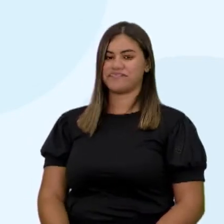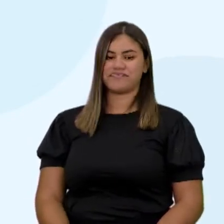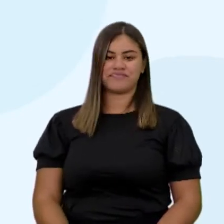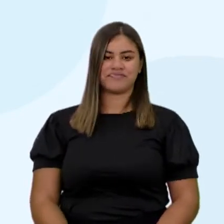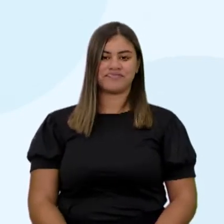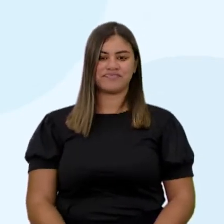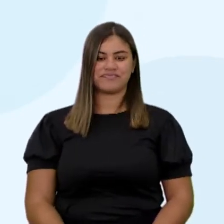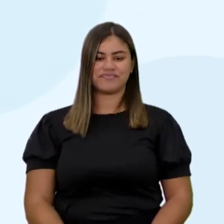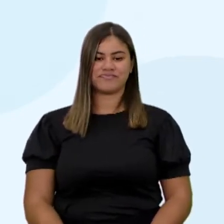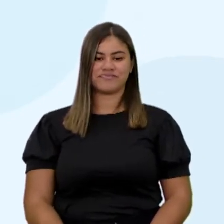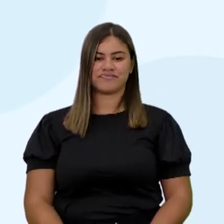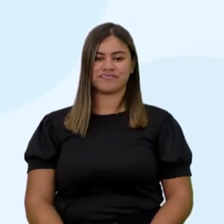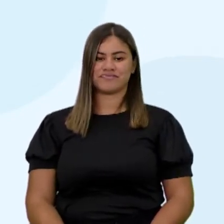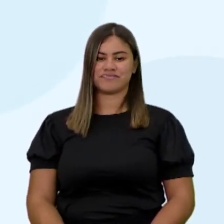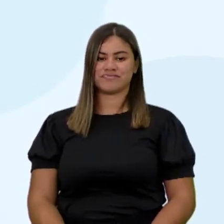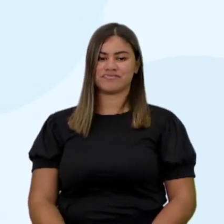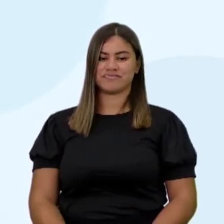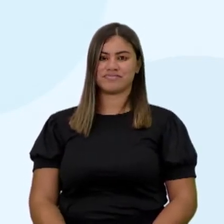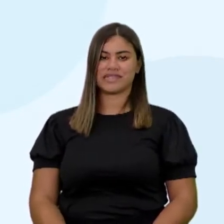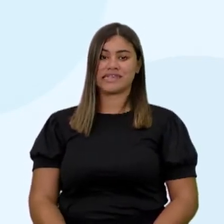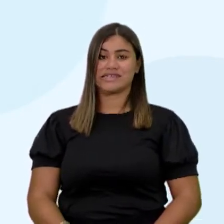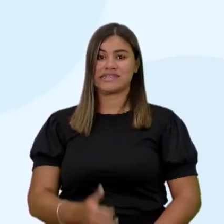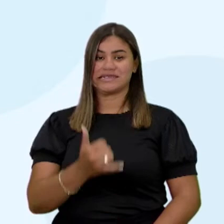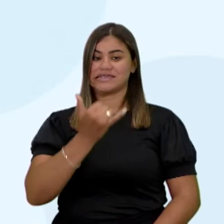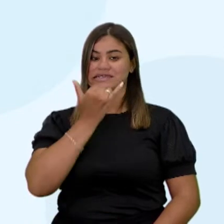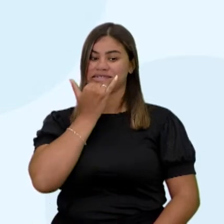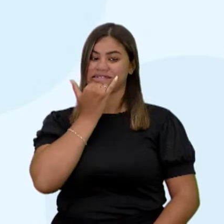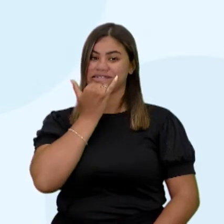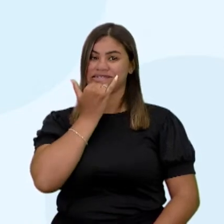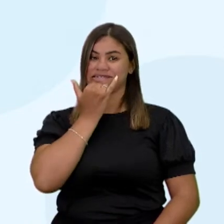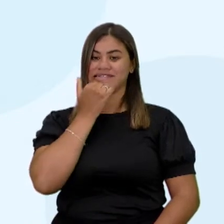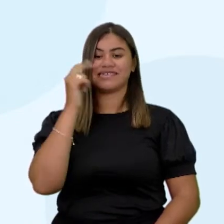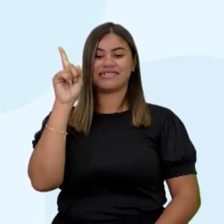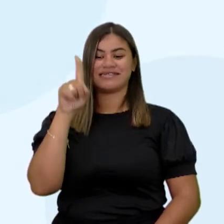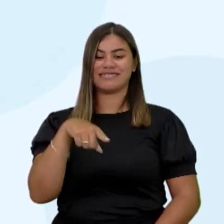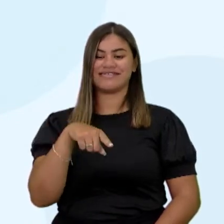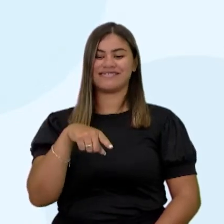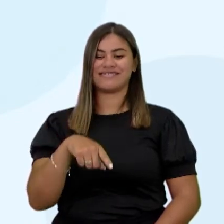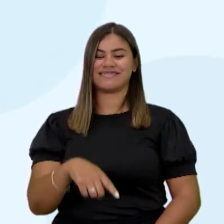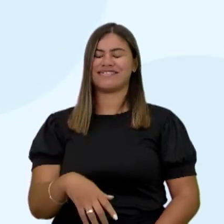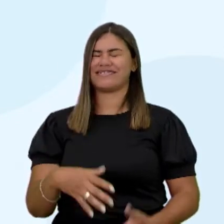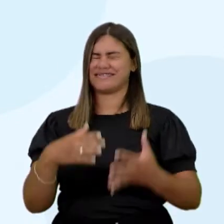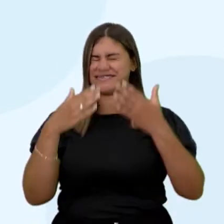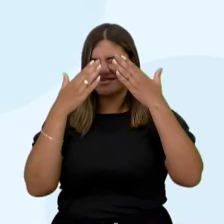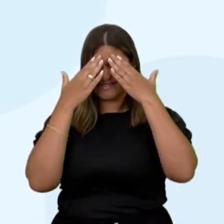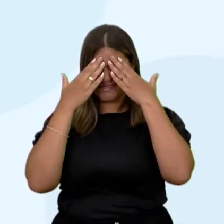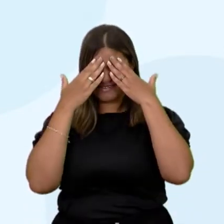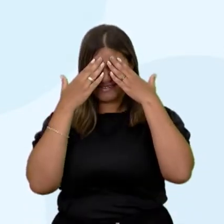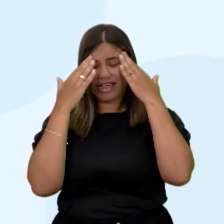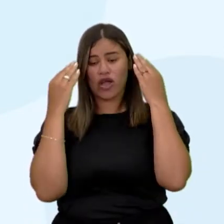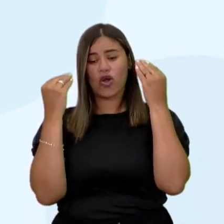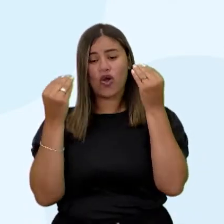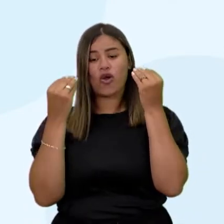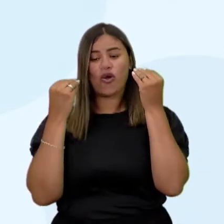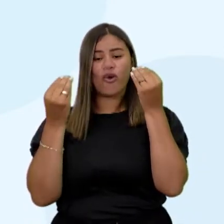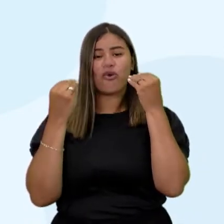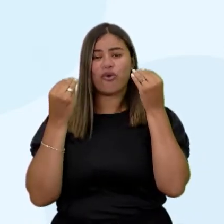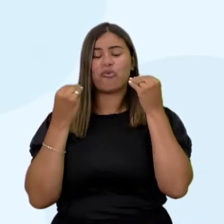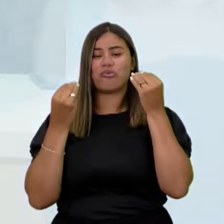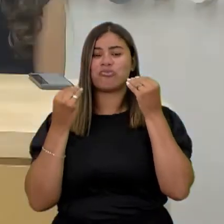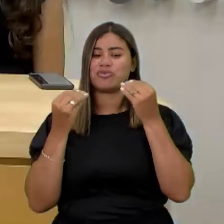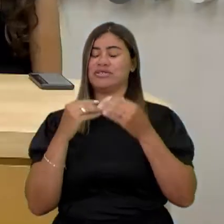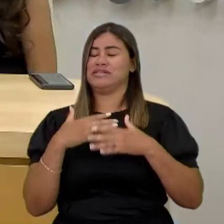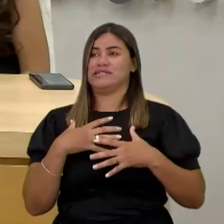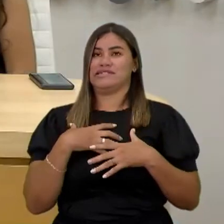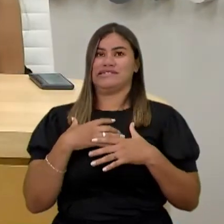peraí. Tá. Olha como Rússia, a gente se observa. Rússia, por favor. Eu não coloquei acento na Rússia. Dá um negócio assim,